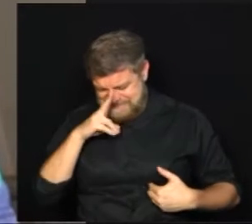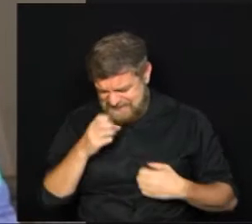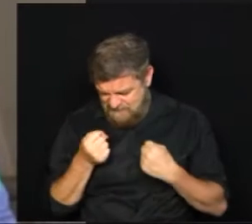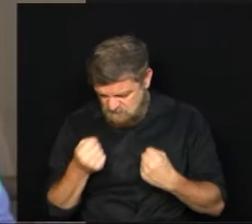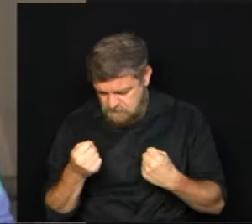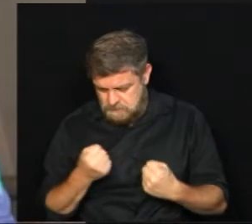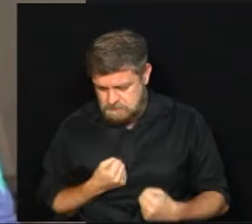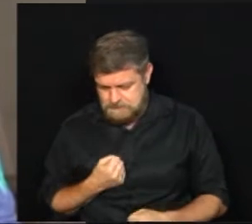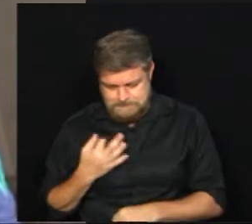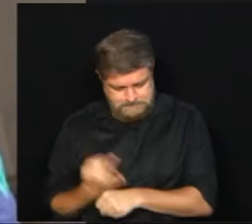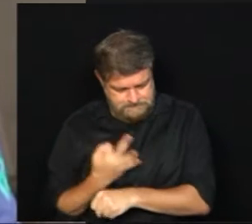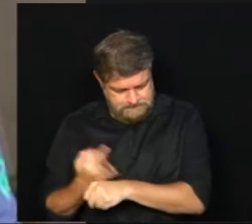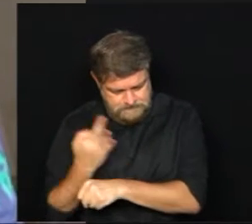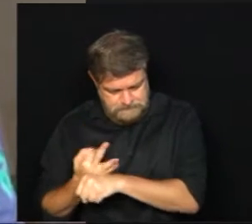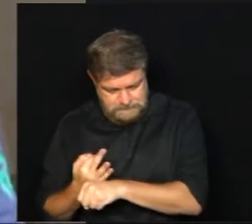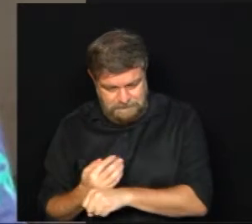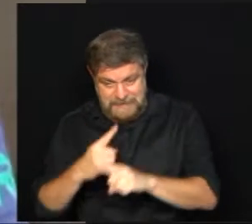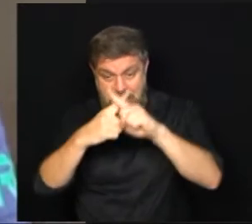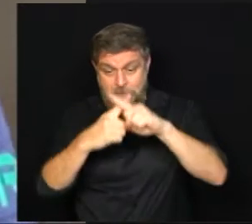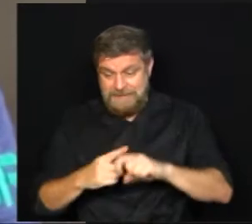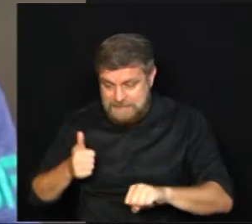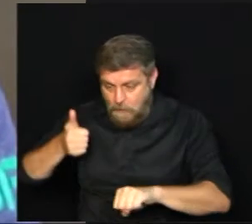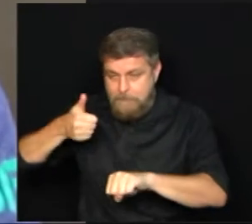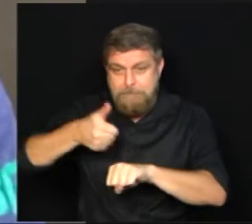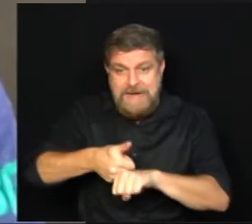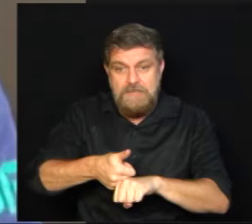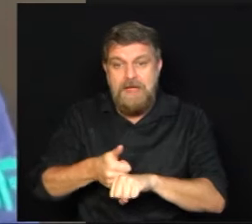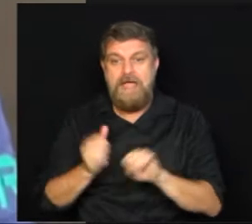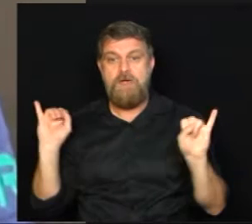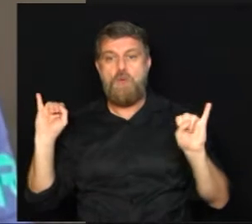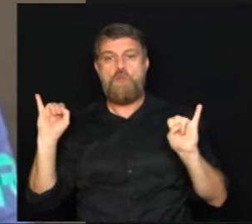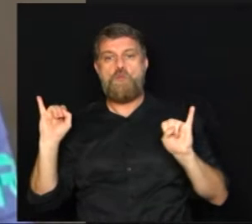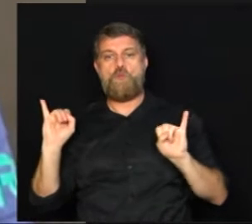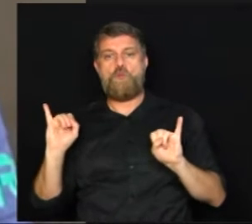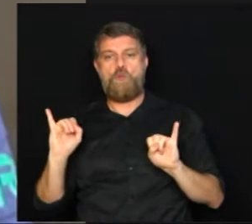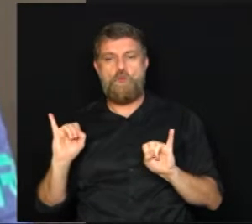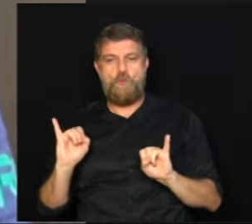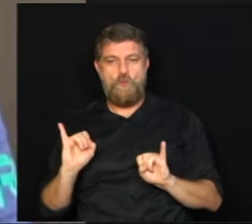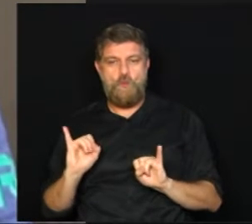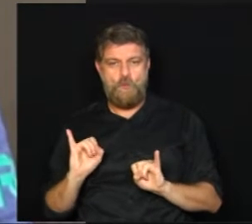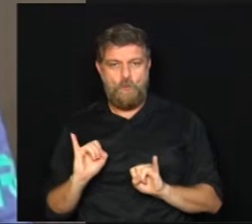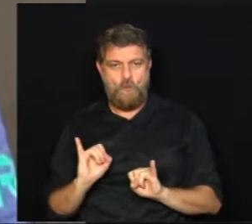aí, quando for se aproximando da competição, você vai baixando o peso